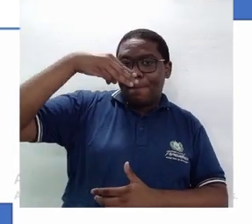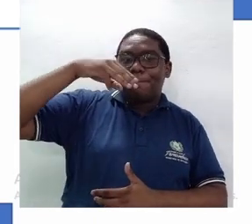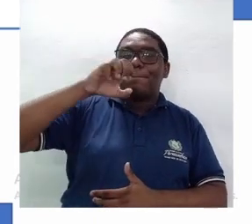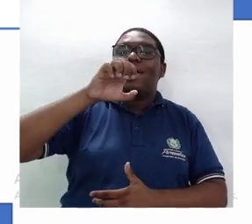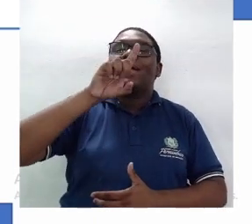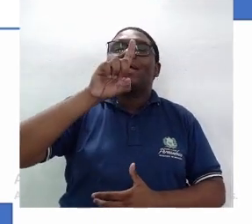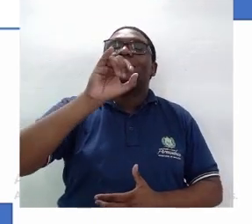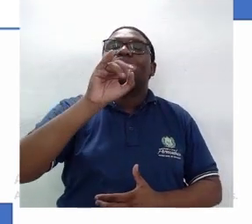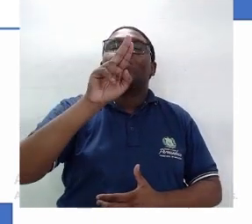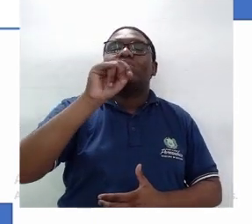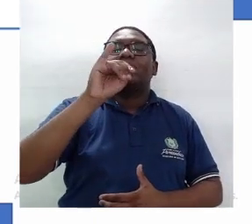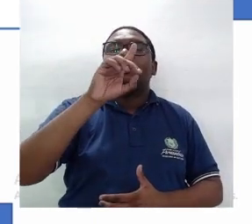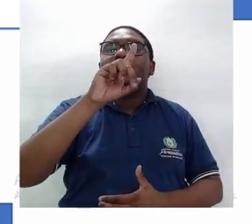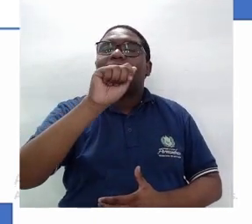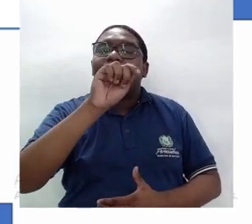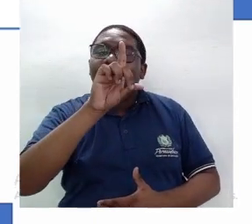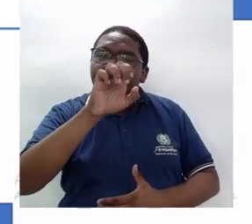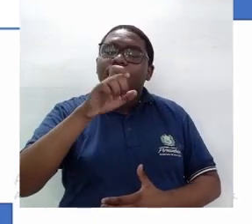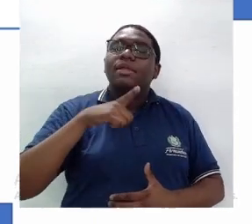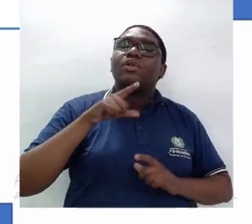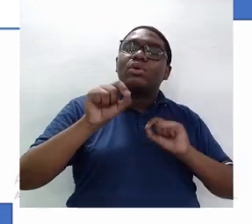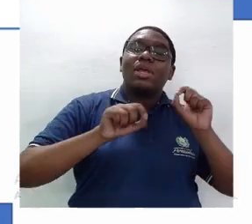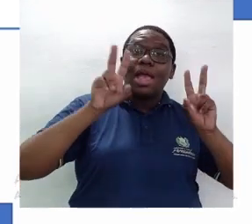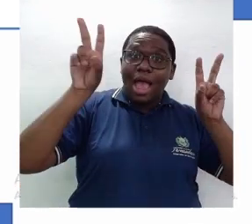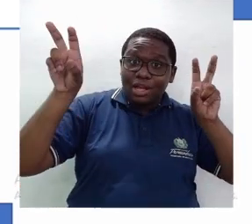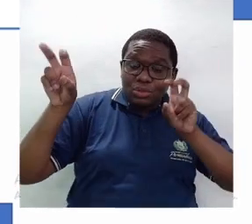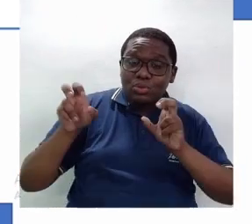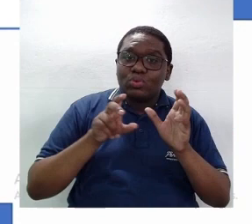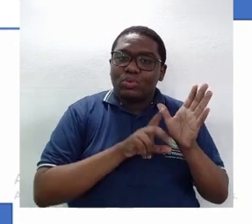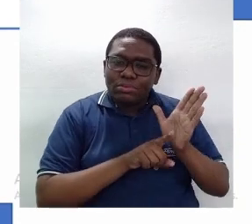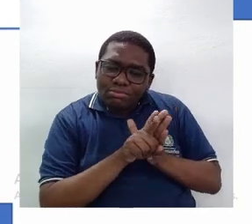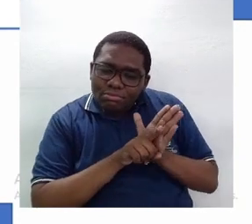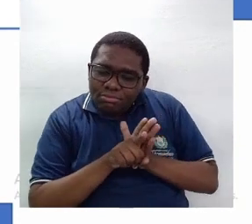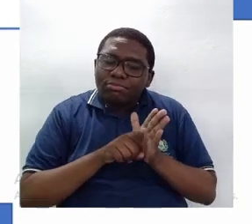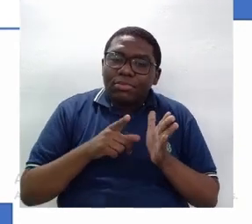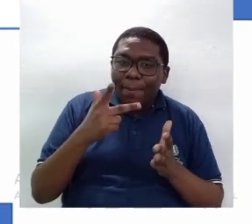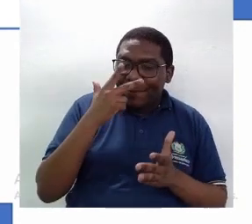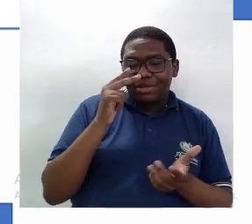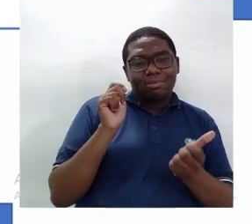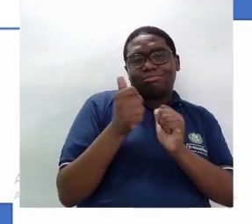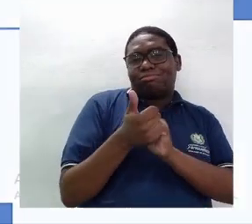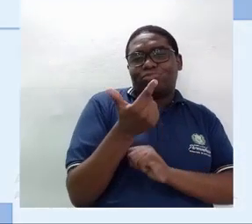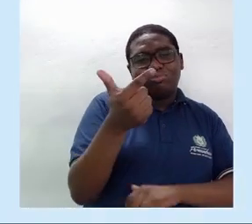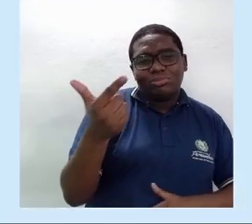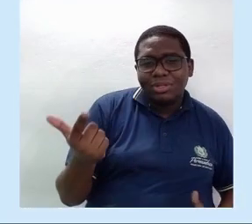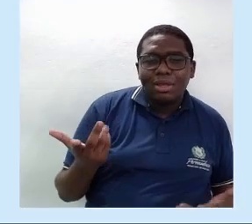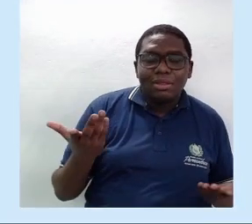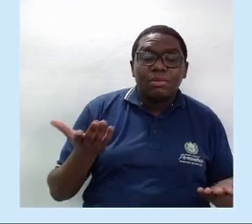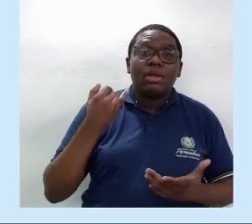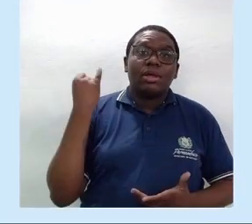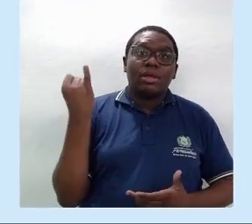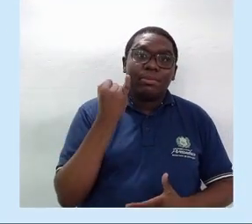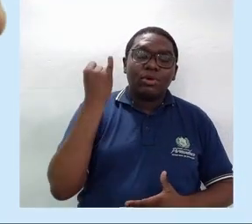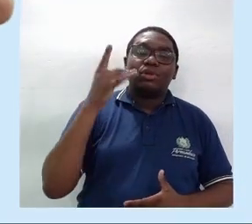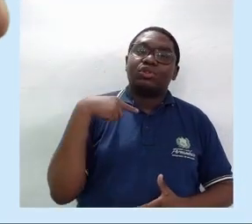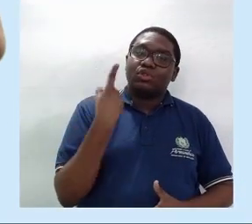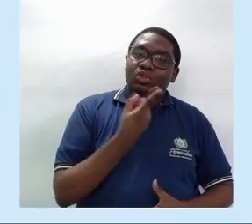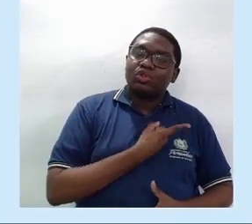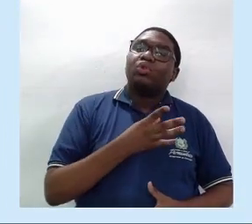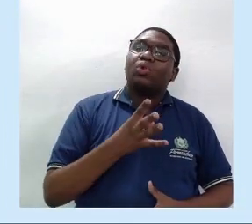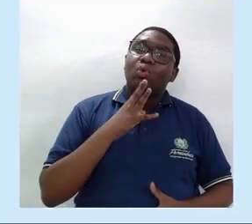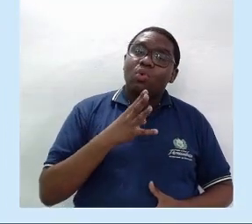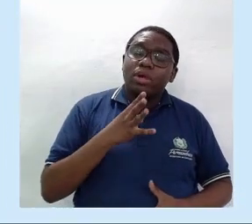assuntos cuja investigação costumava ser considerada inadequada. Então é importante conhecer.